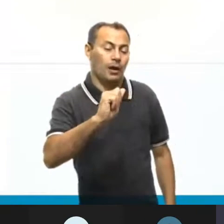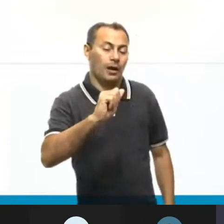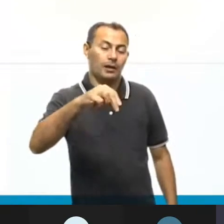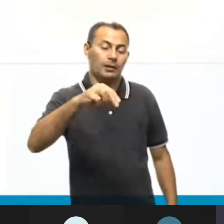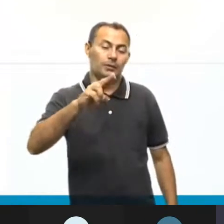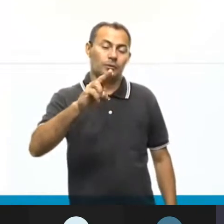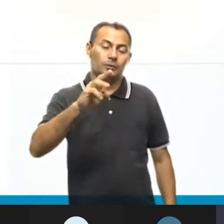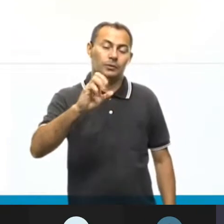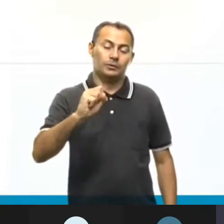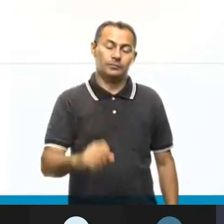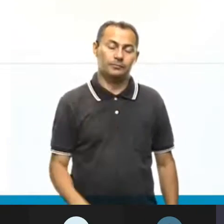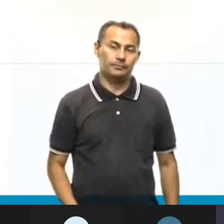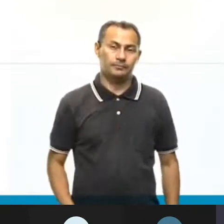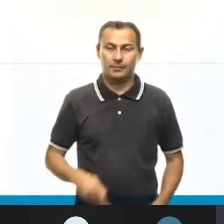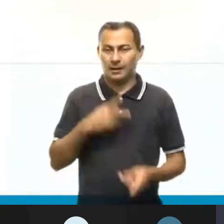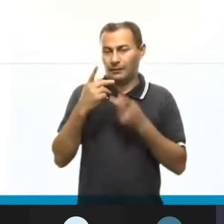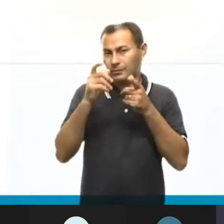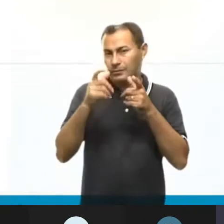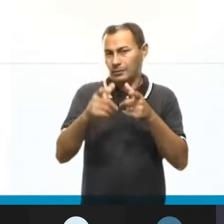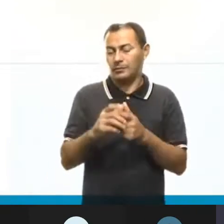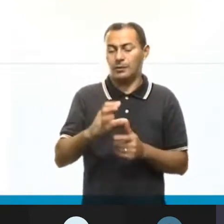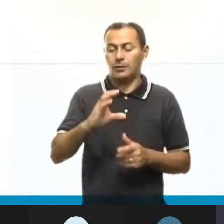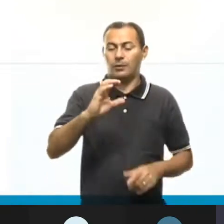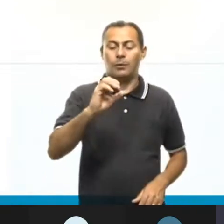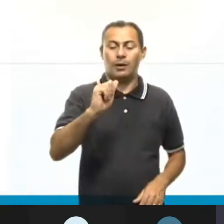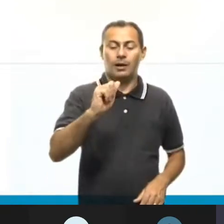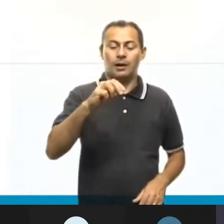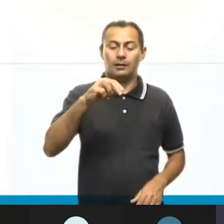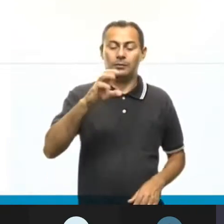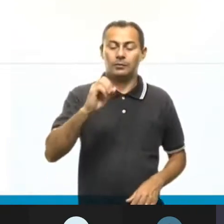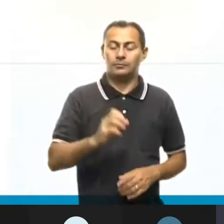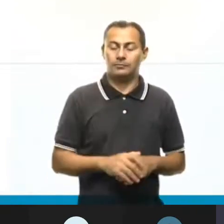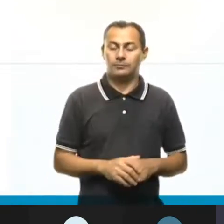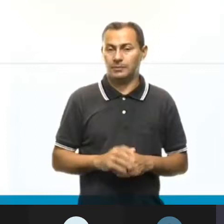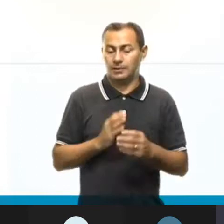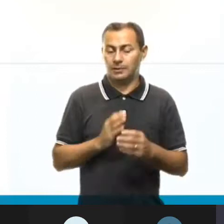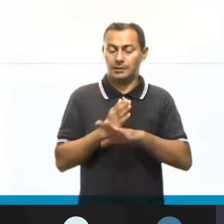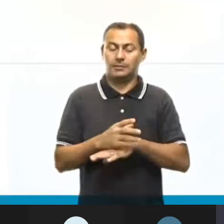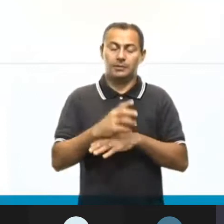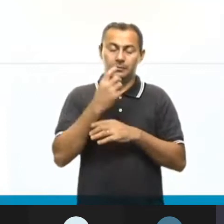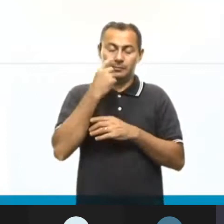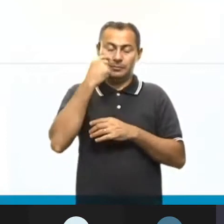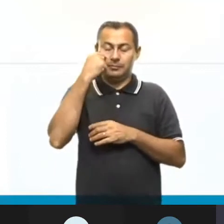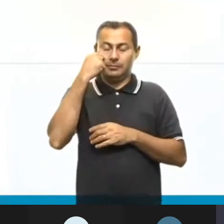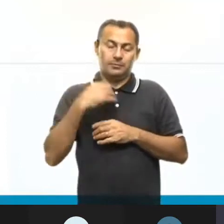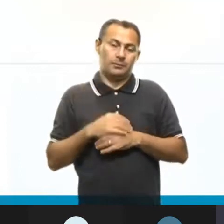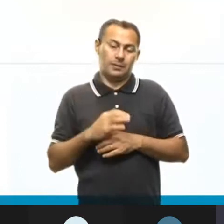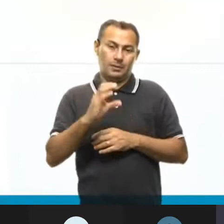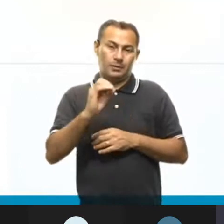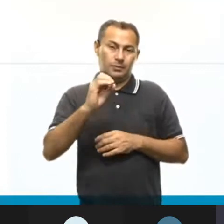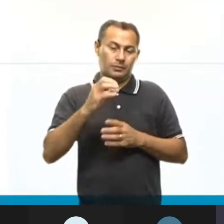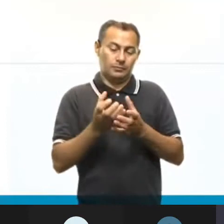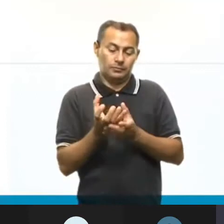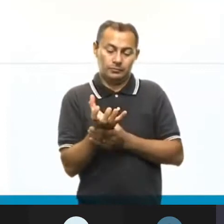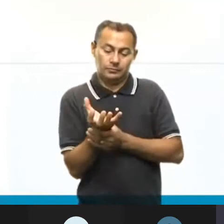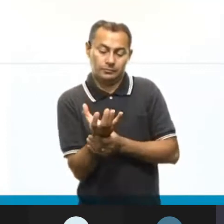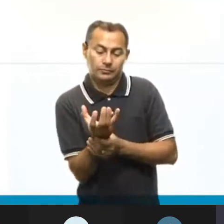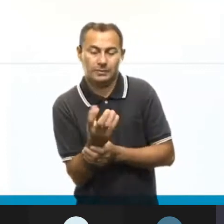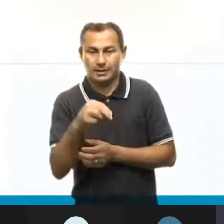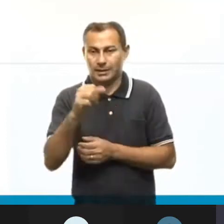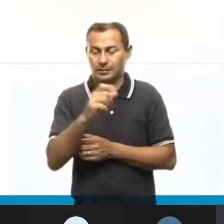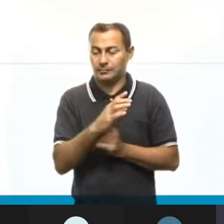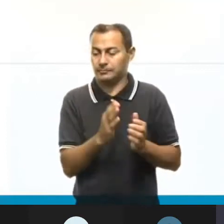coanos, tá? Nós chamamos essa região aí de coanos, tá? Então, ele entra pela narina, passa pelas conchas nasais aqui